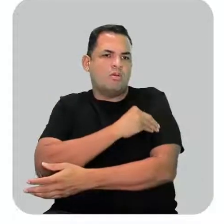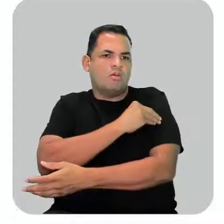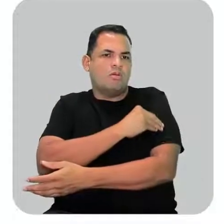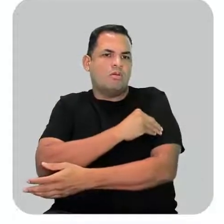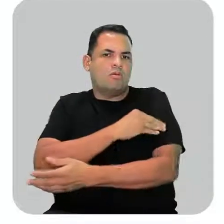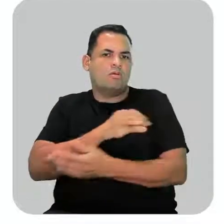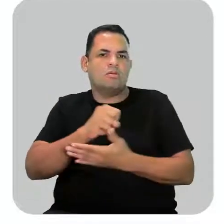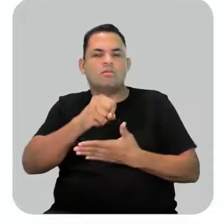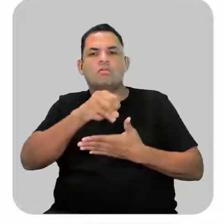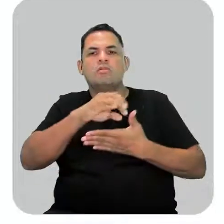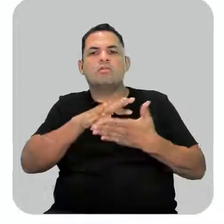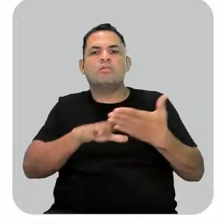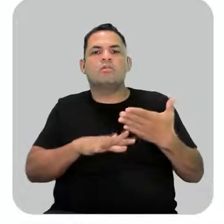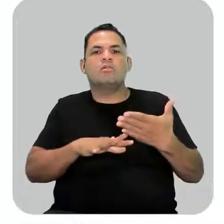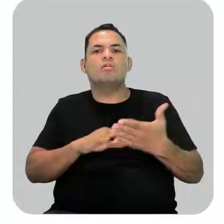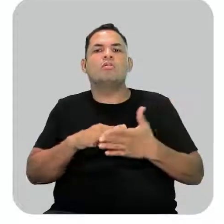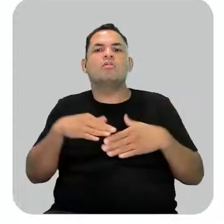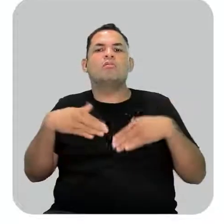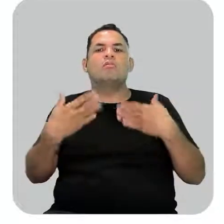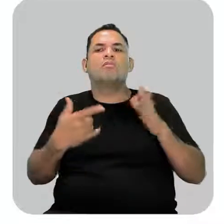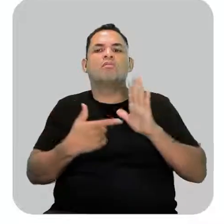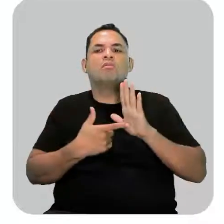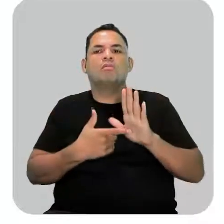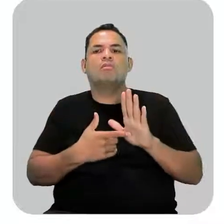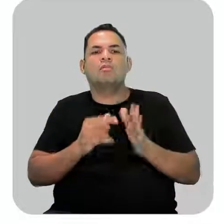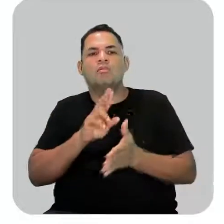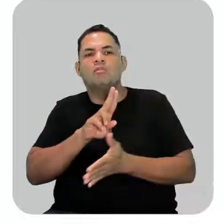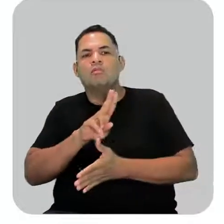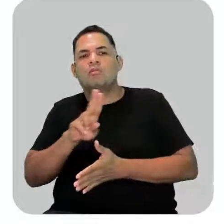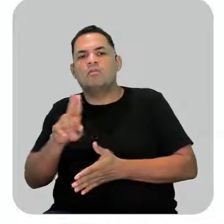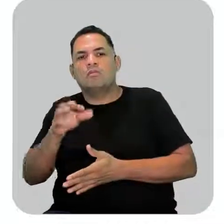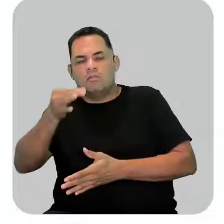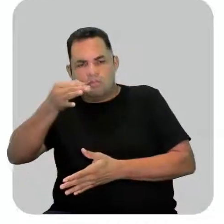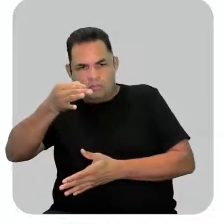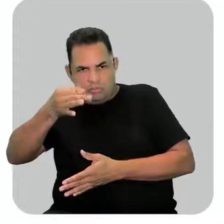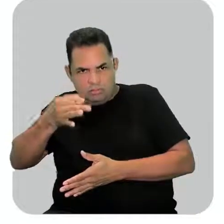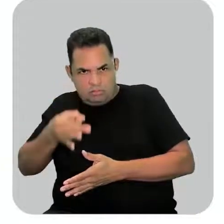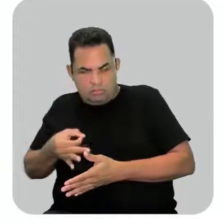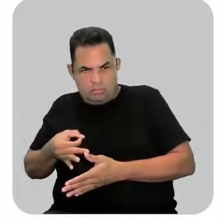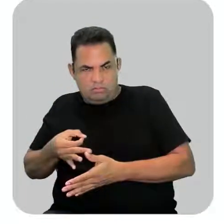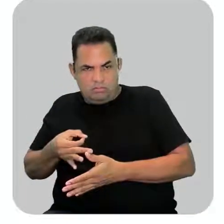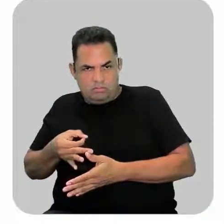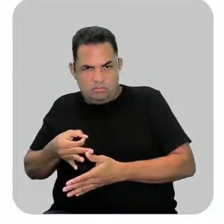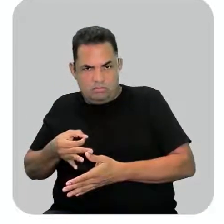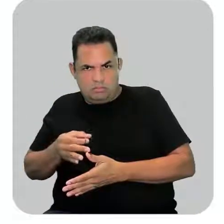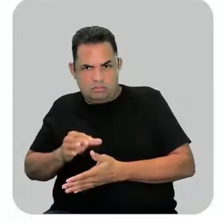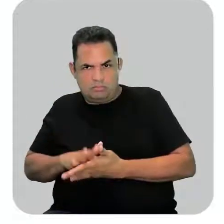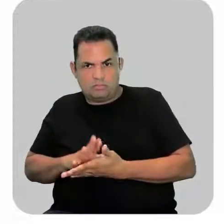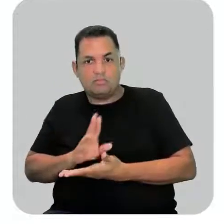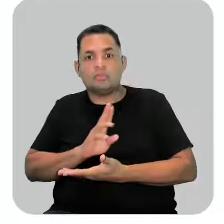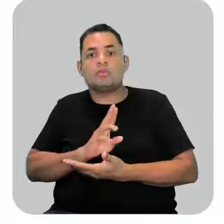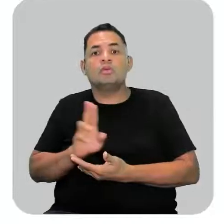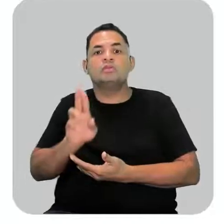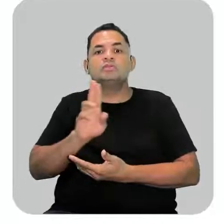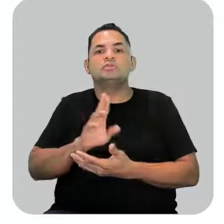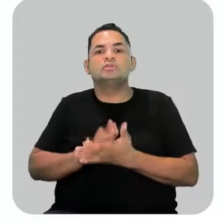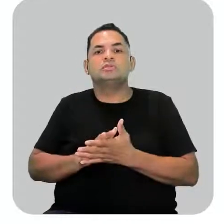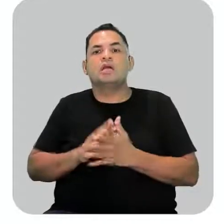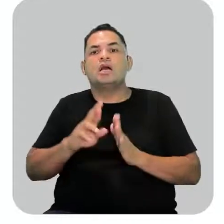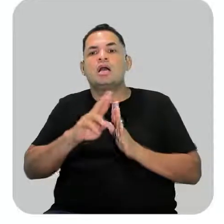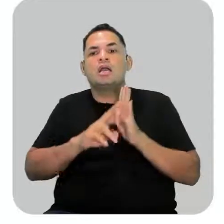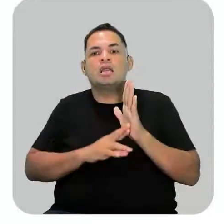Dentre as alternativas abaixo, qual apresenta a nomenclatura correta, de acordo com as normas